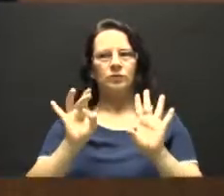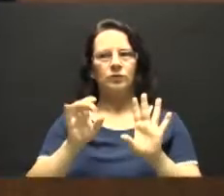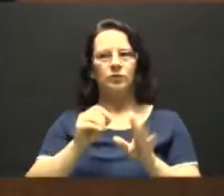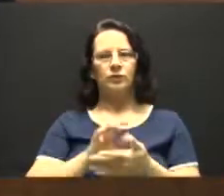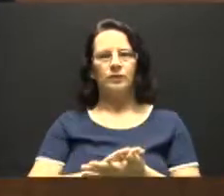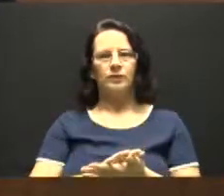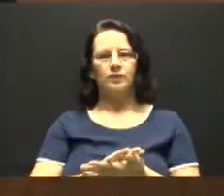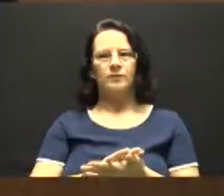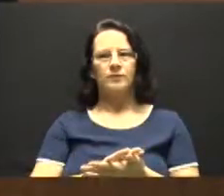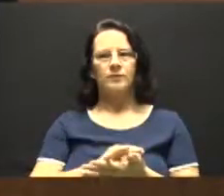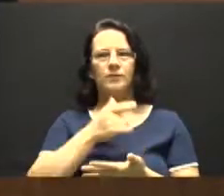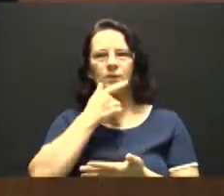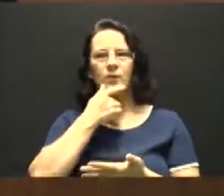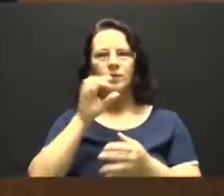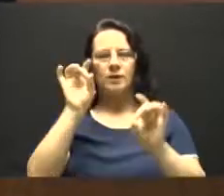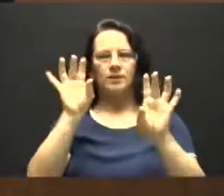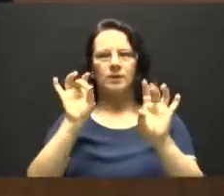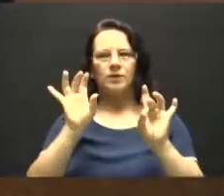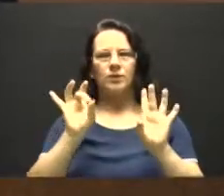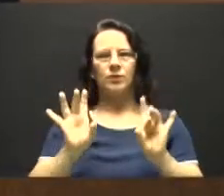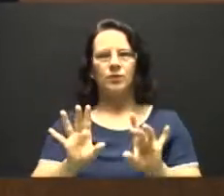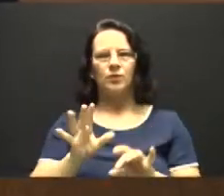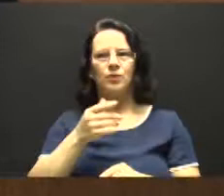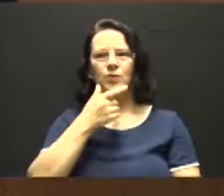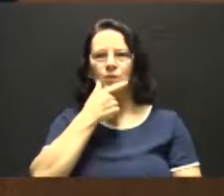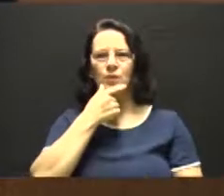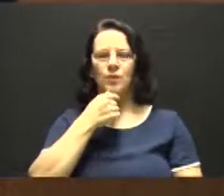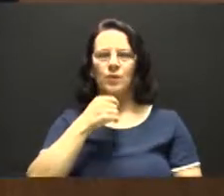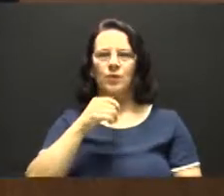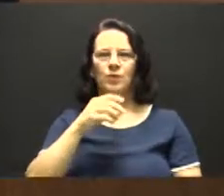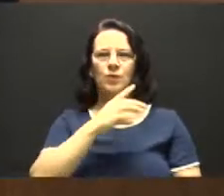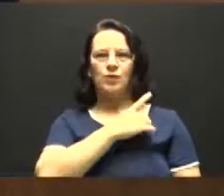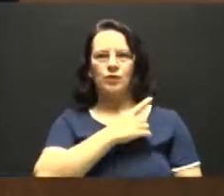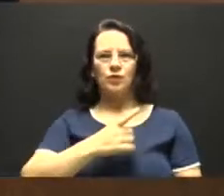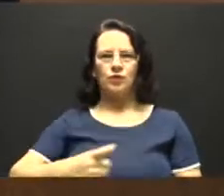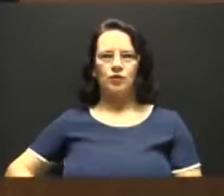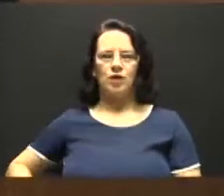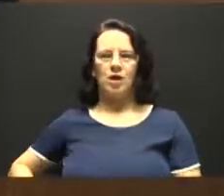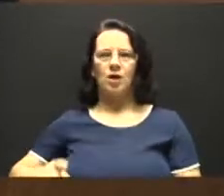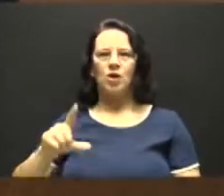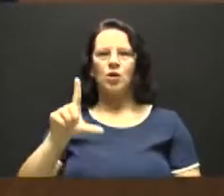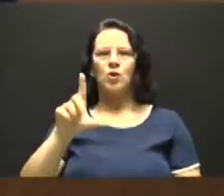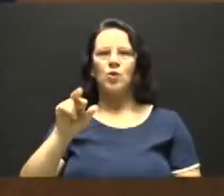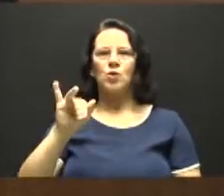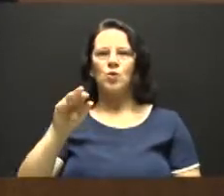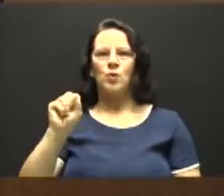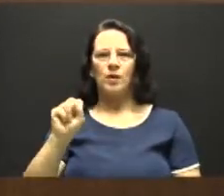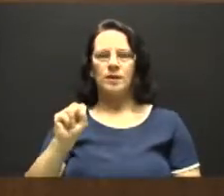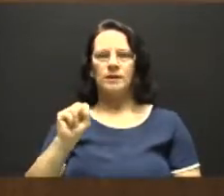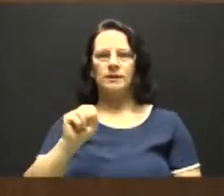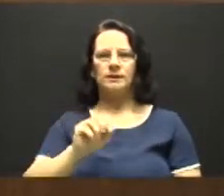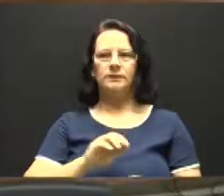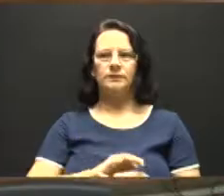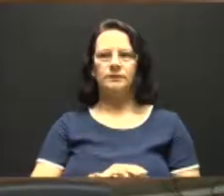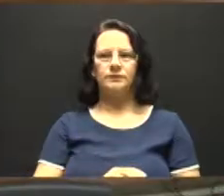dessa solenidade reverendíssimo senhor já que no es carlos nunes de santana